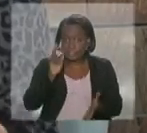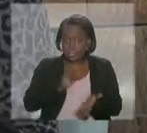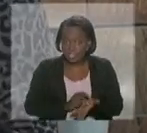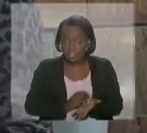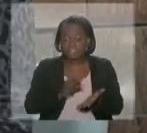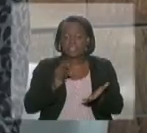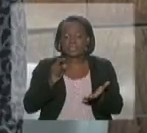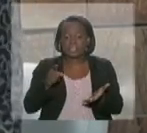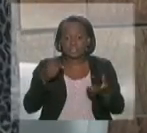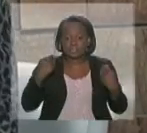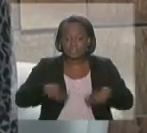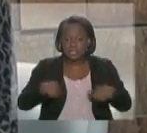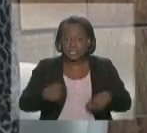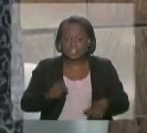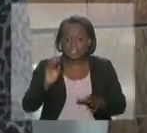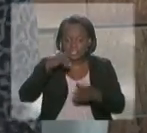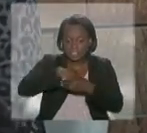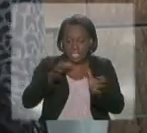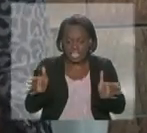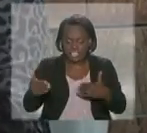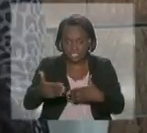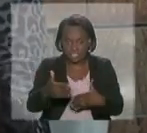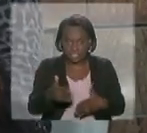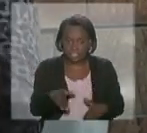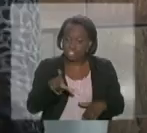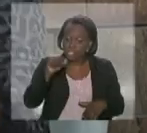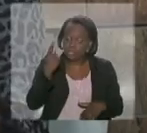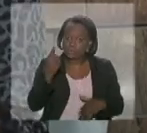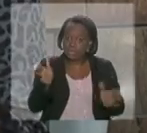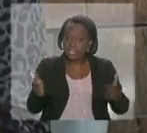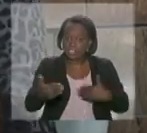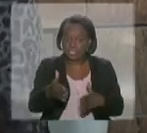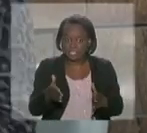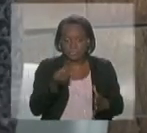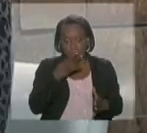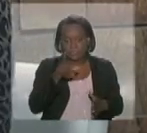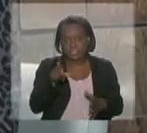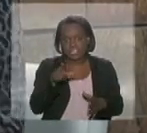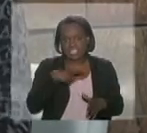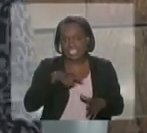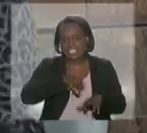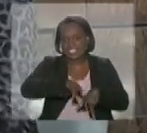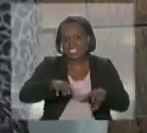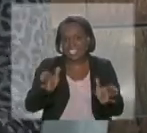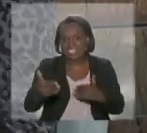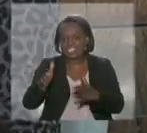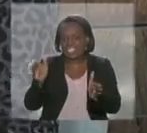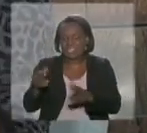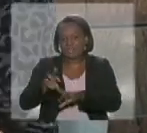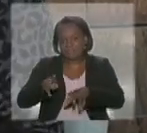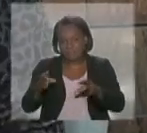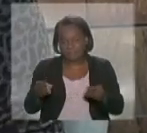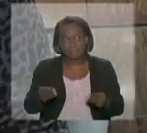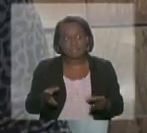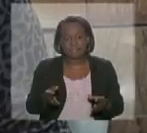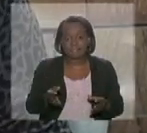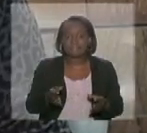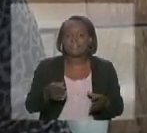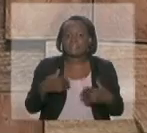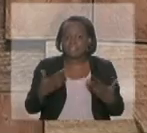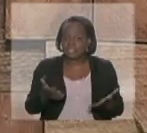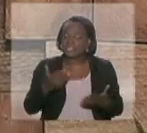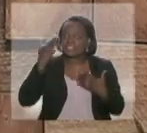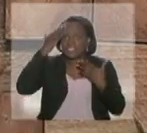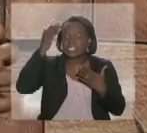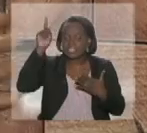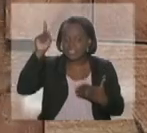né aí a coisa mudou mas realmente como você disse você tinha que se entrar numa caixinha tinha que escolher uma caixinha e Que bom que você tem múltiplas caixinhas